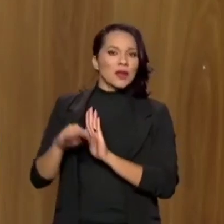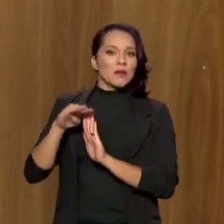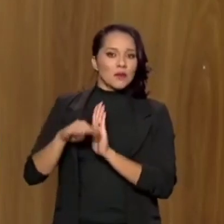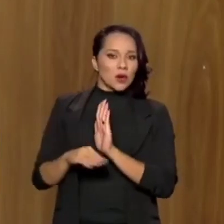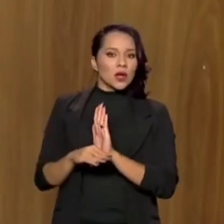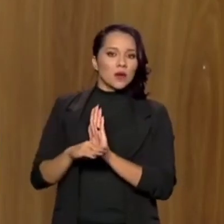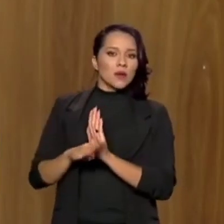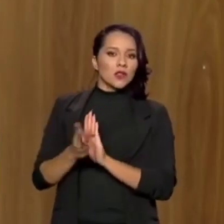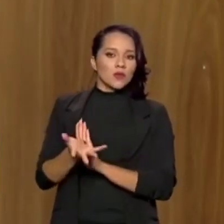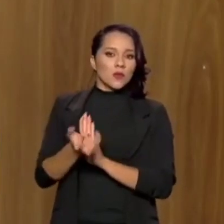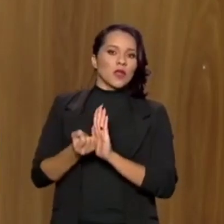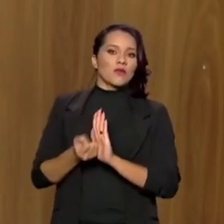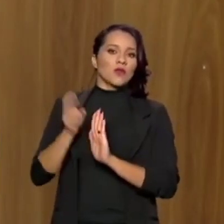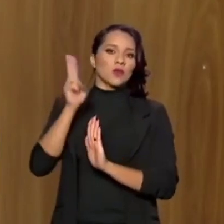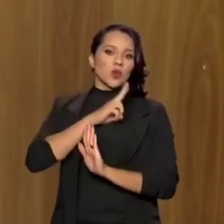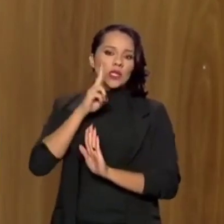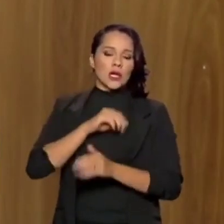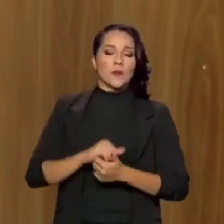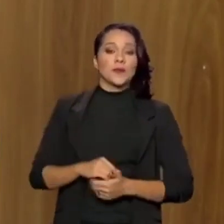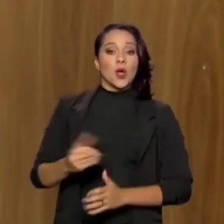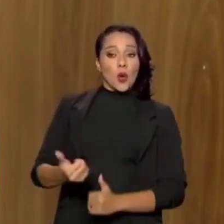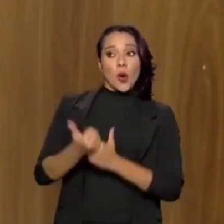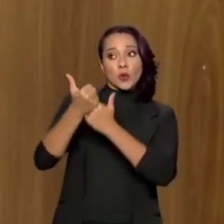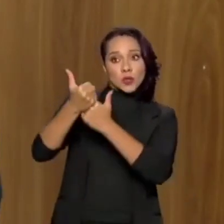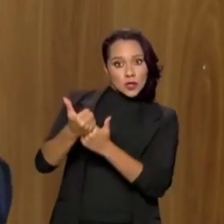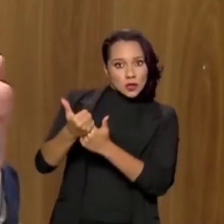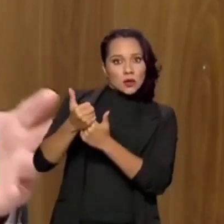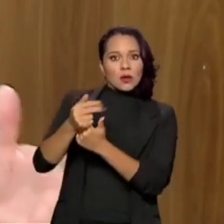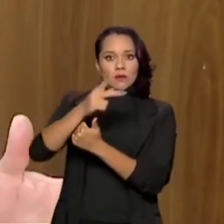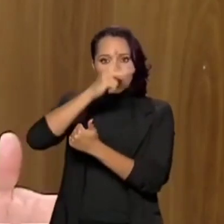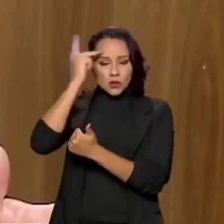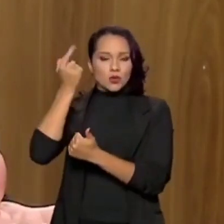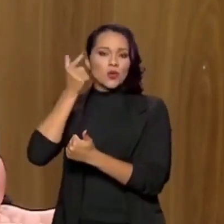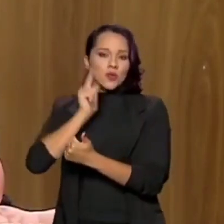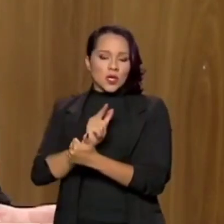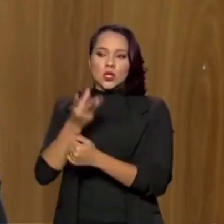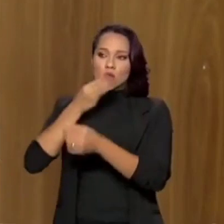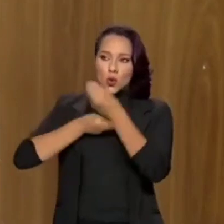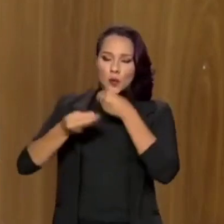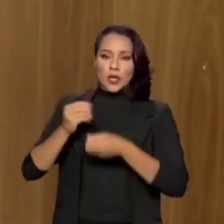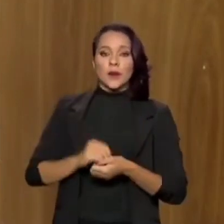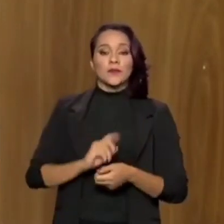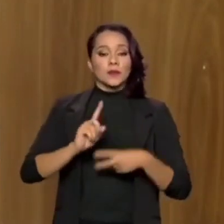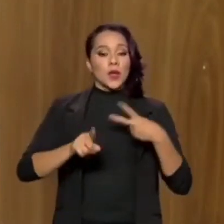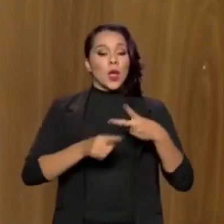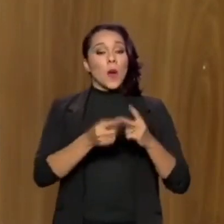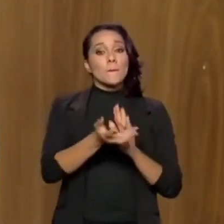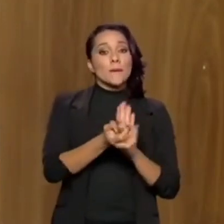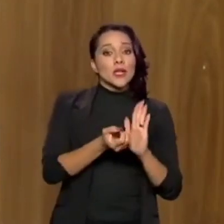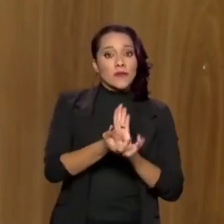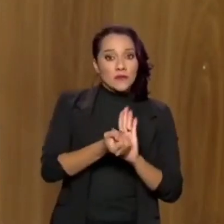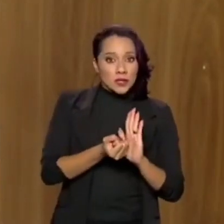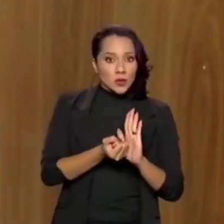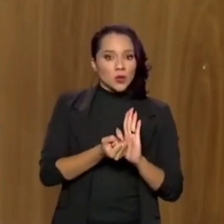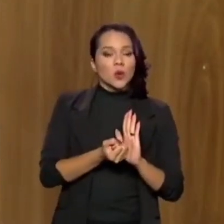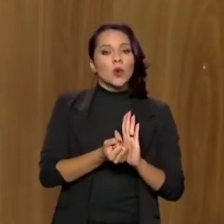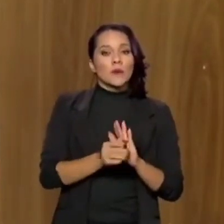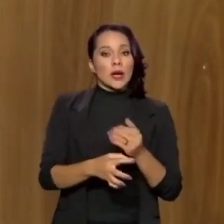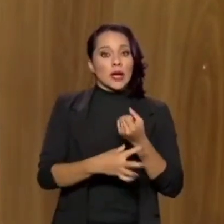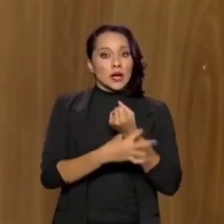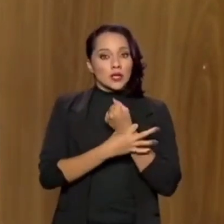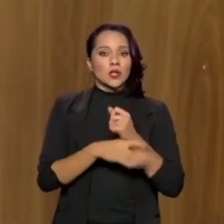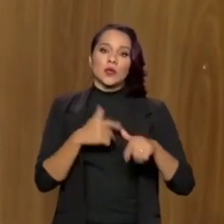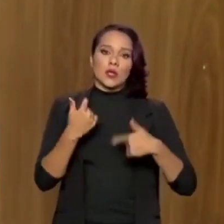de benefício emergencial. O auxílio para que as pessoas pudessem se alimentar. O benefício para garantir